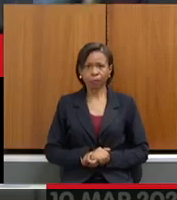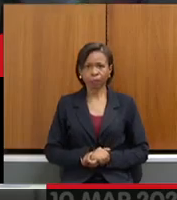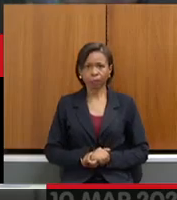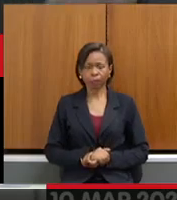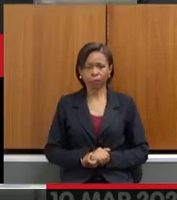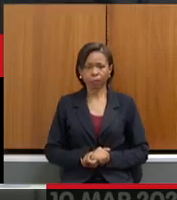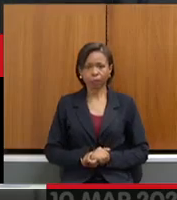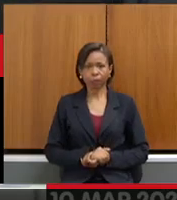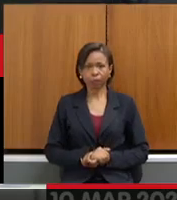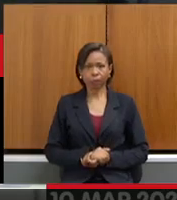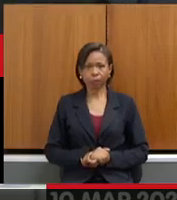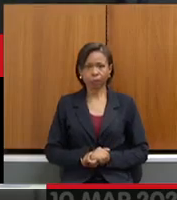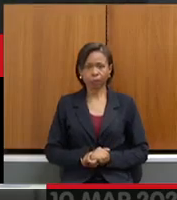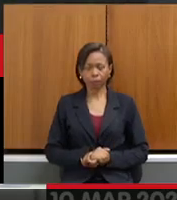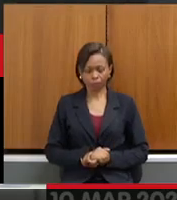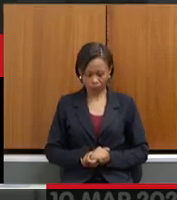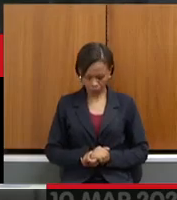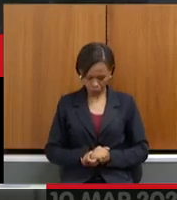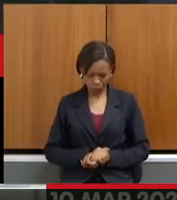aí